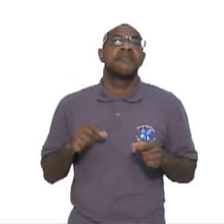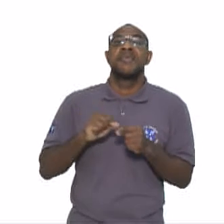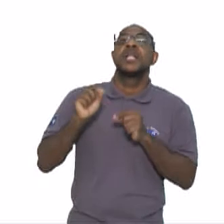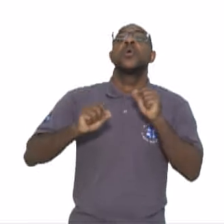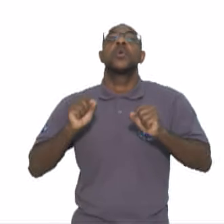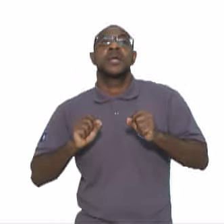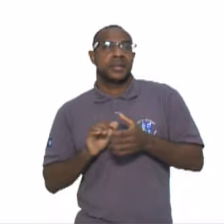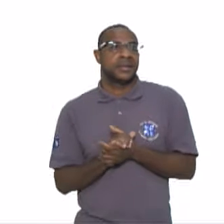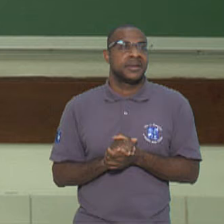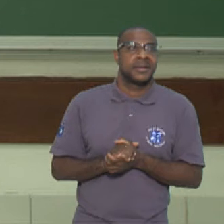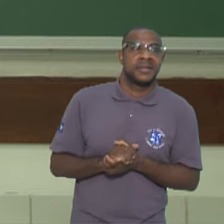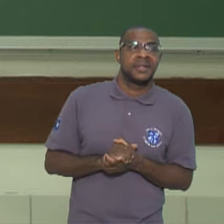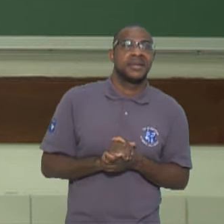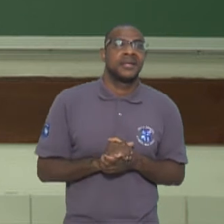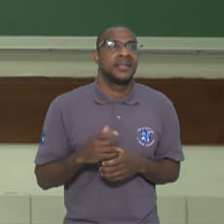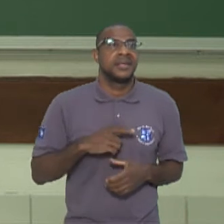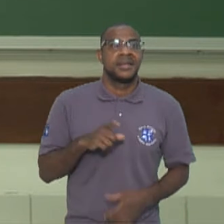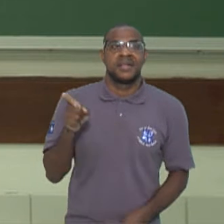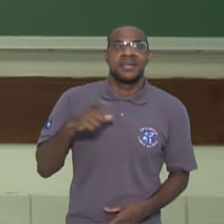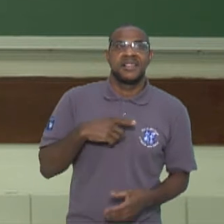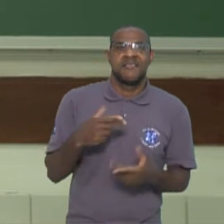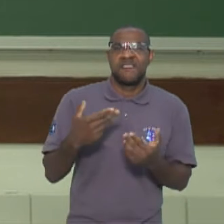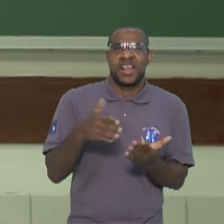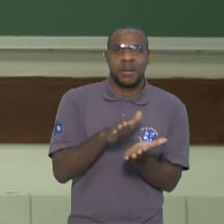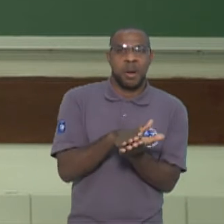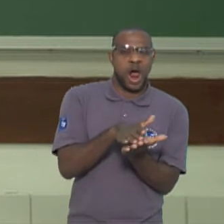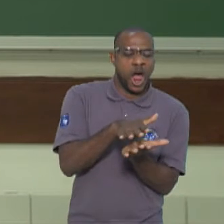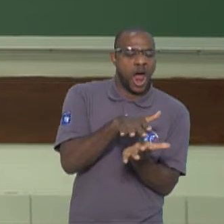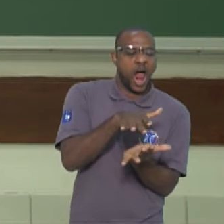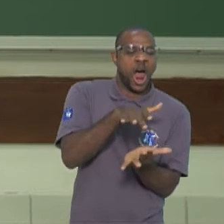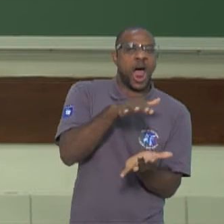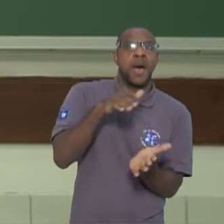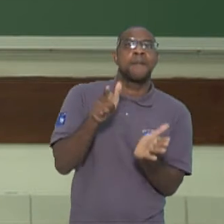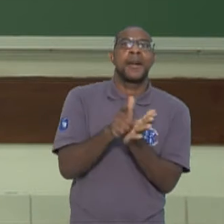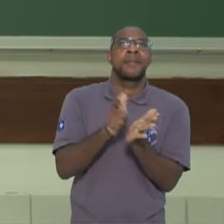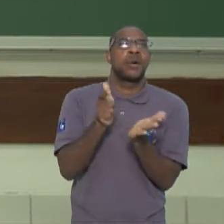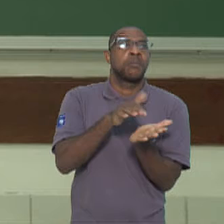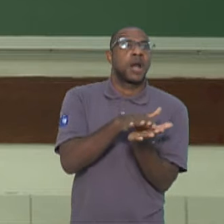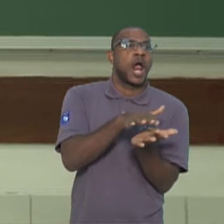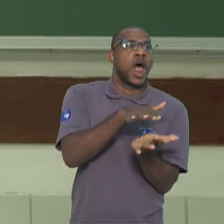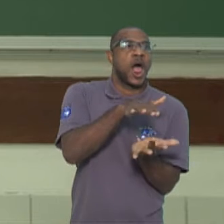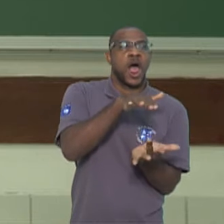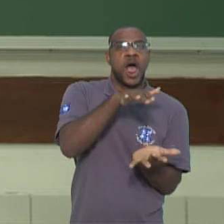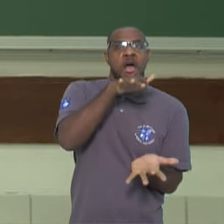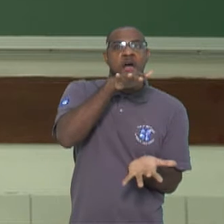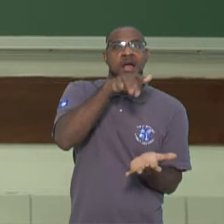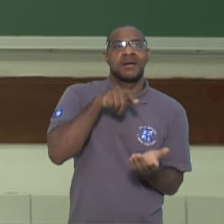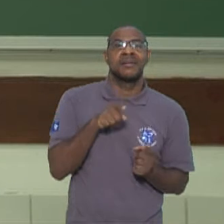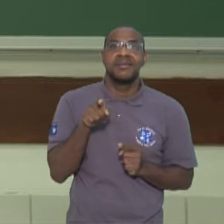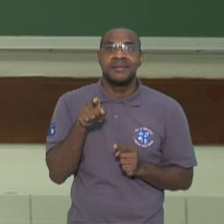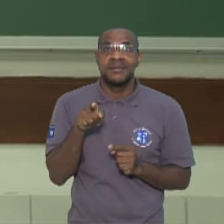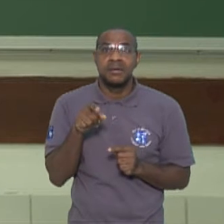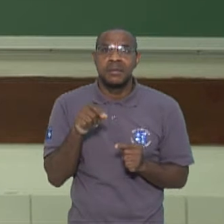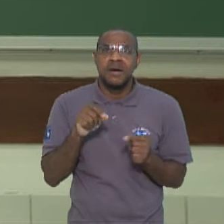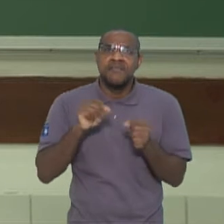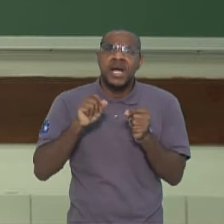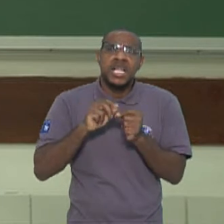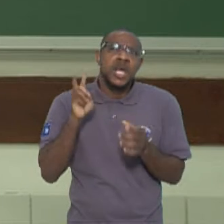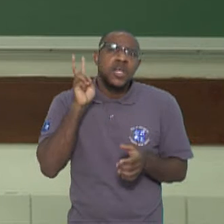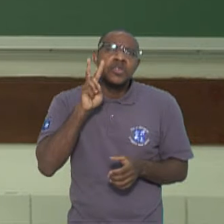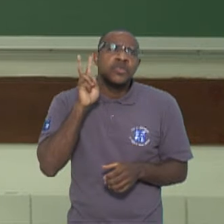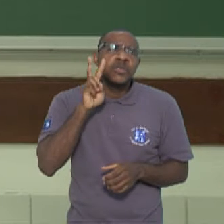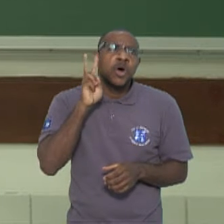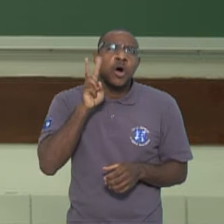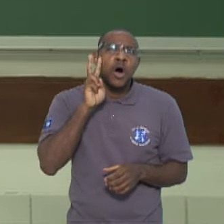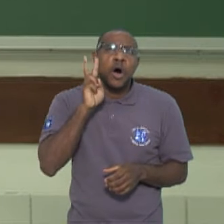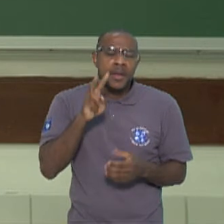eu trouxe uma fotografia de vários papéis empilhados, justamente porque elaborar uma história e